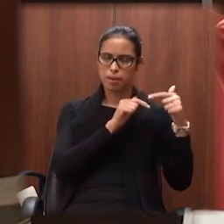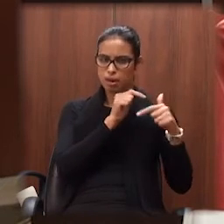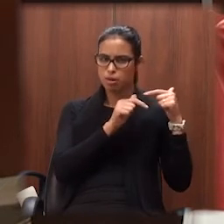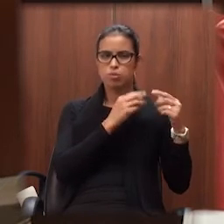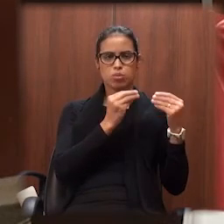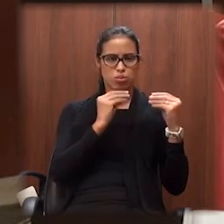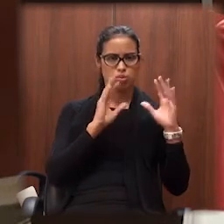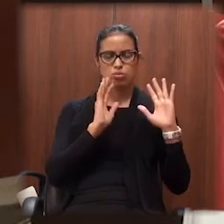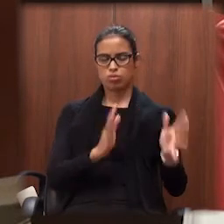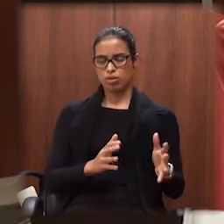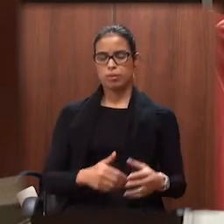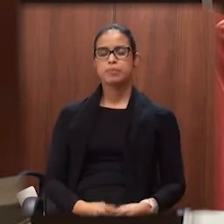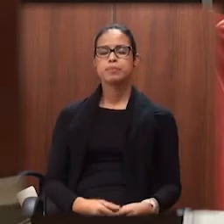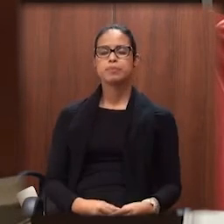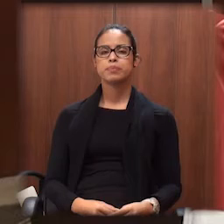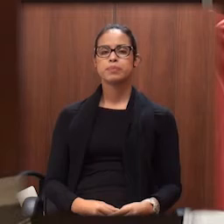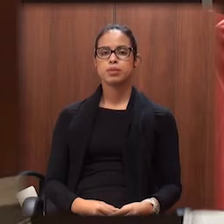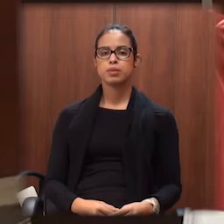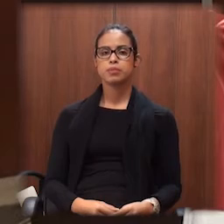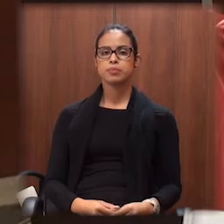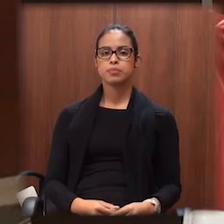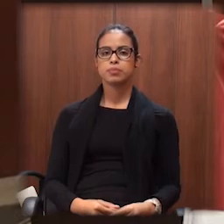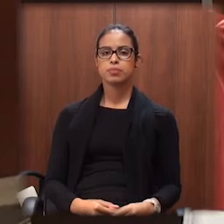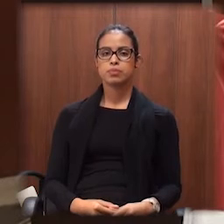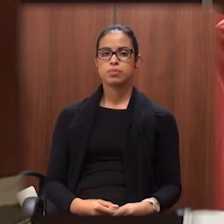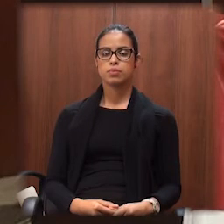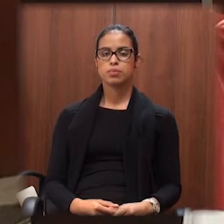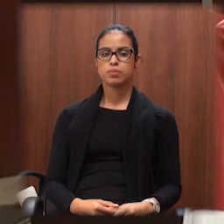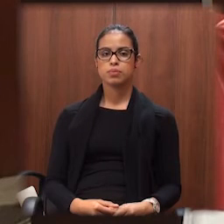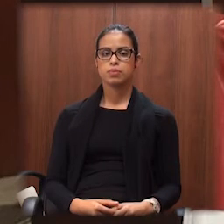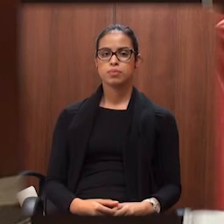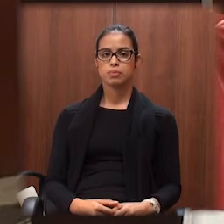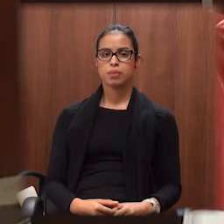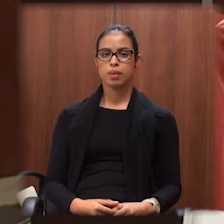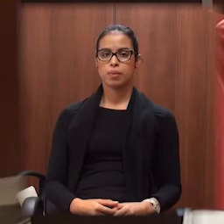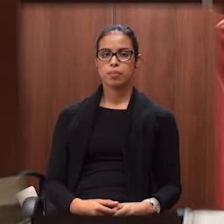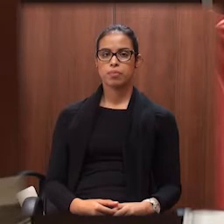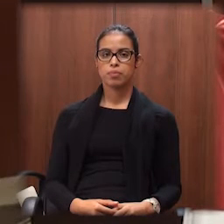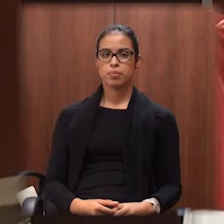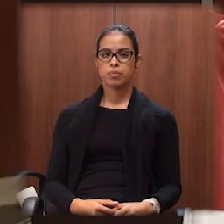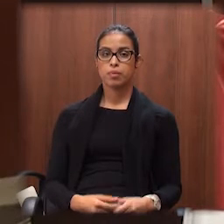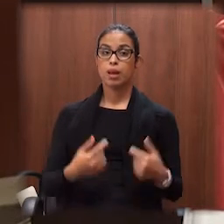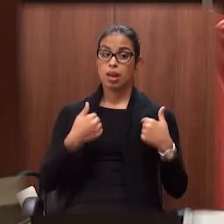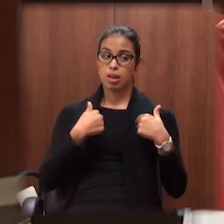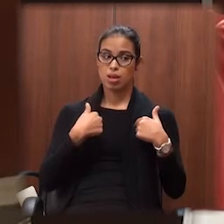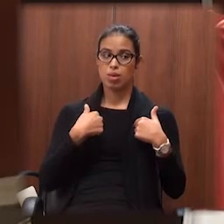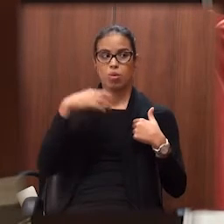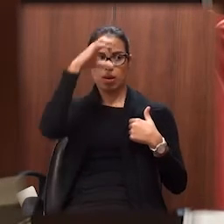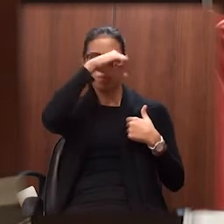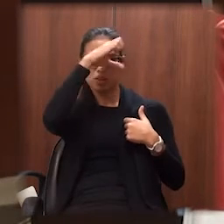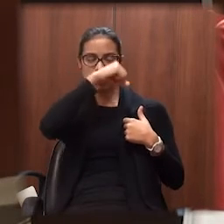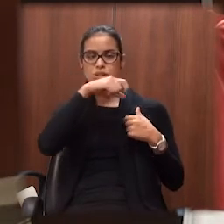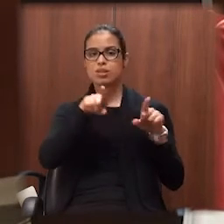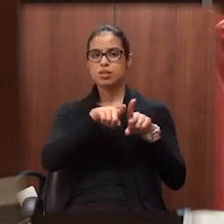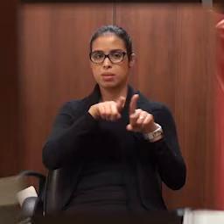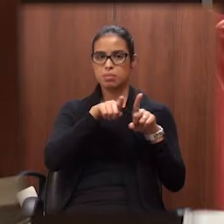muitos trabalhos em conjunto. Eu simplesmente, como aprendiz, eu tenho a honra de dividir a responsabilidade pelos debates